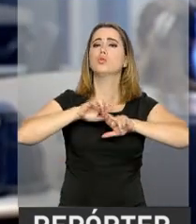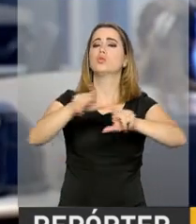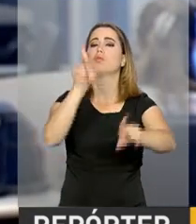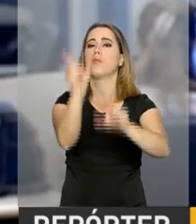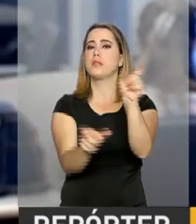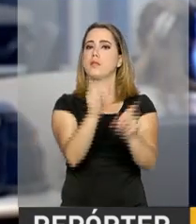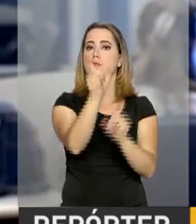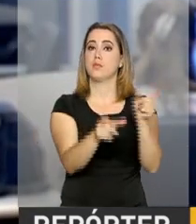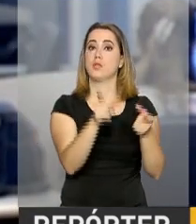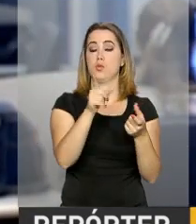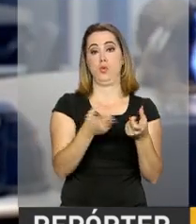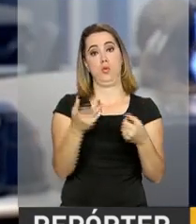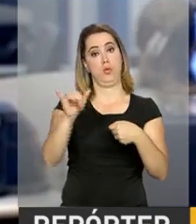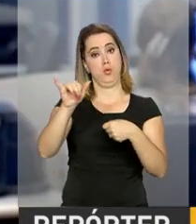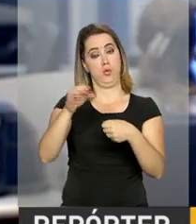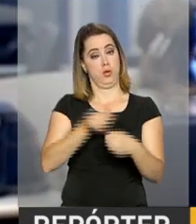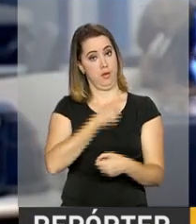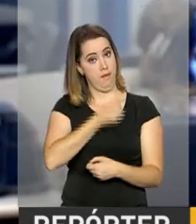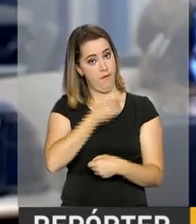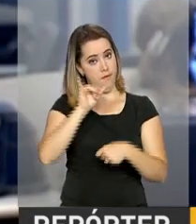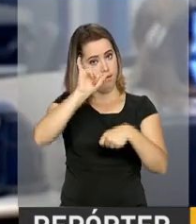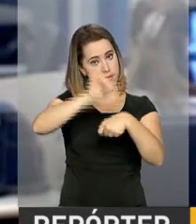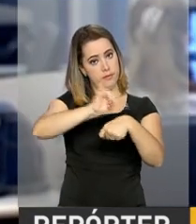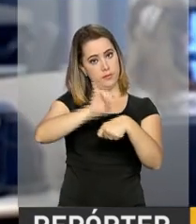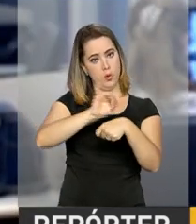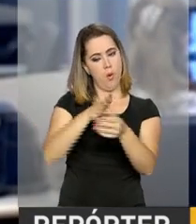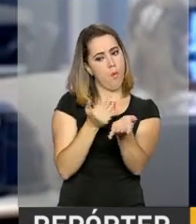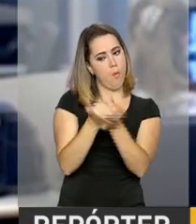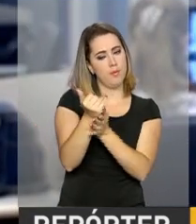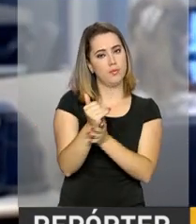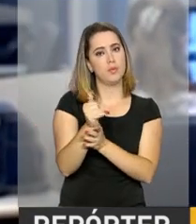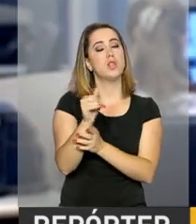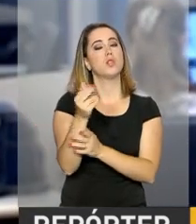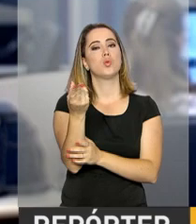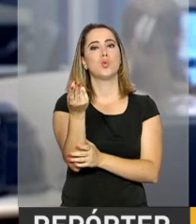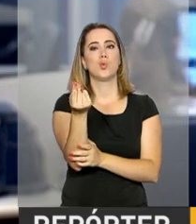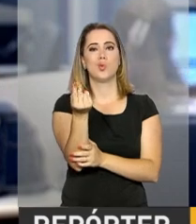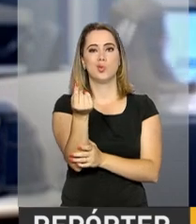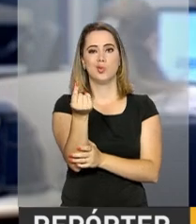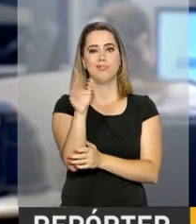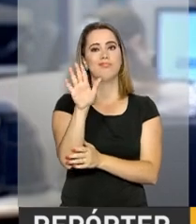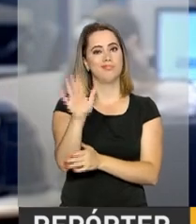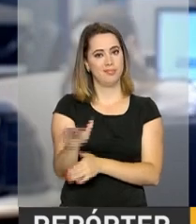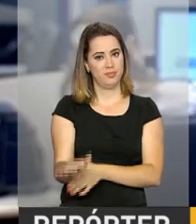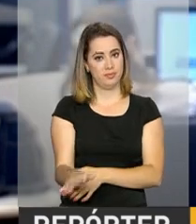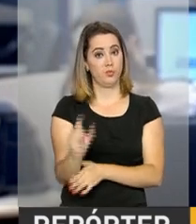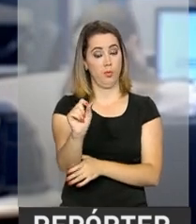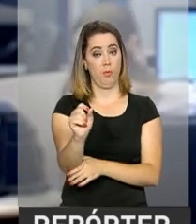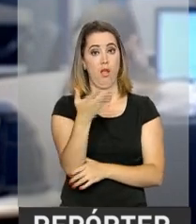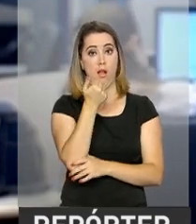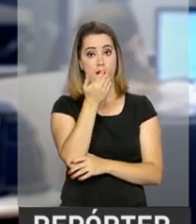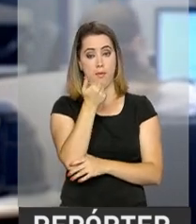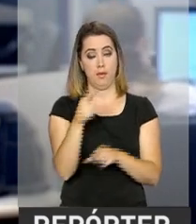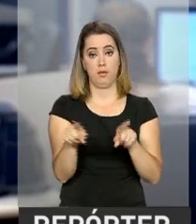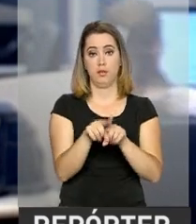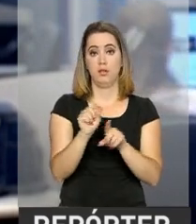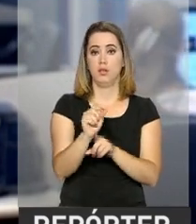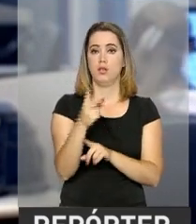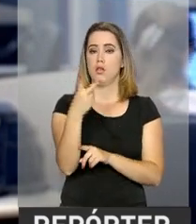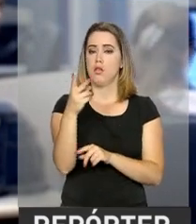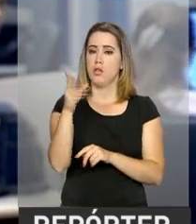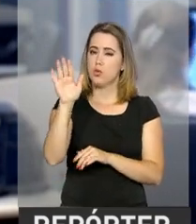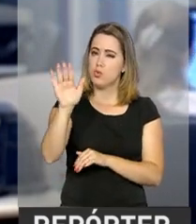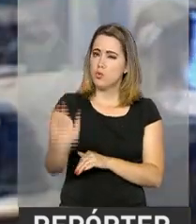brasileiros que moram em capitais começou 2017 gastando menos para comprar a cista básica em janeiro o preço caiu em 20 das 27